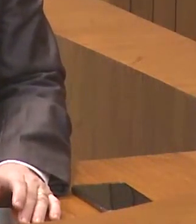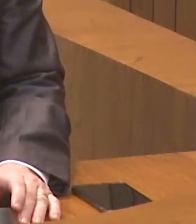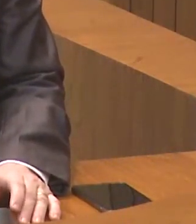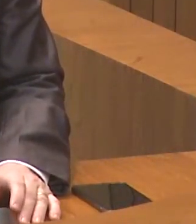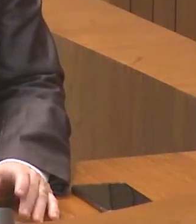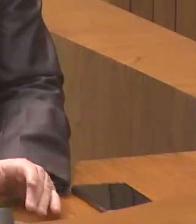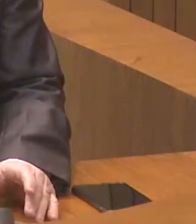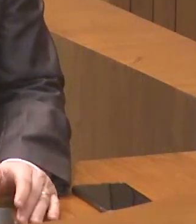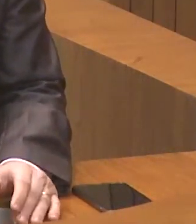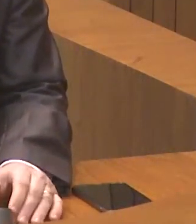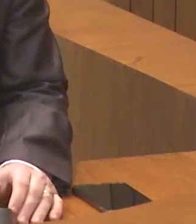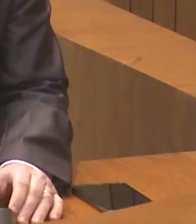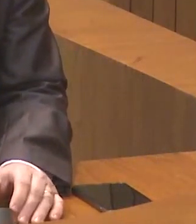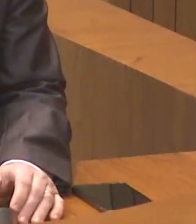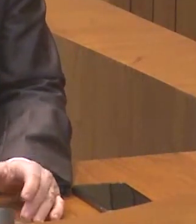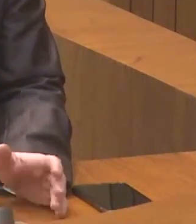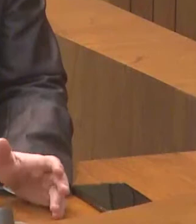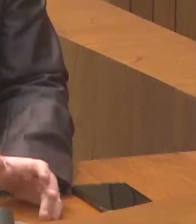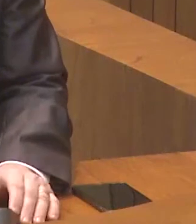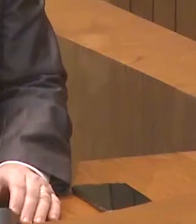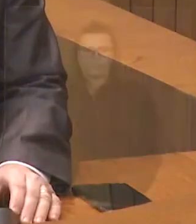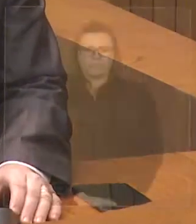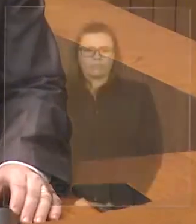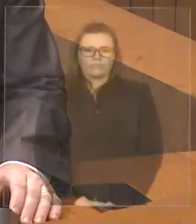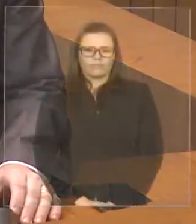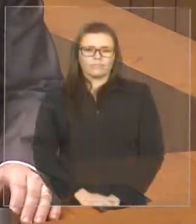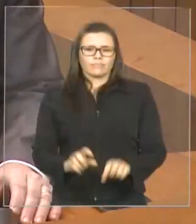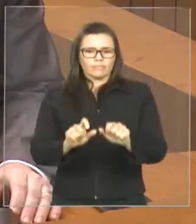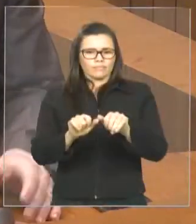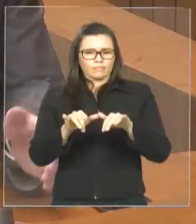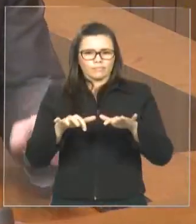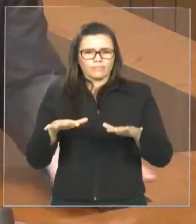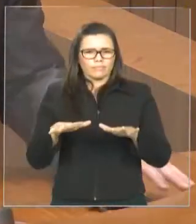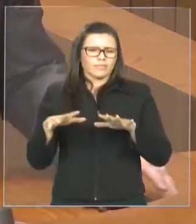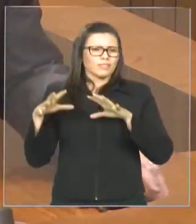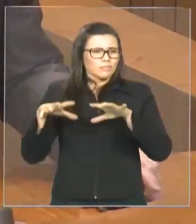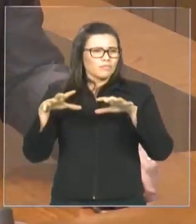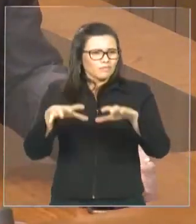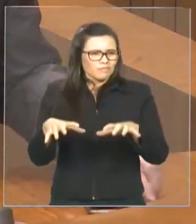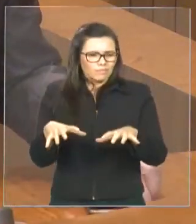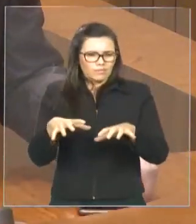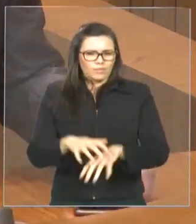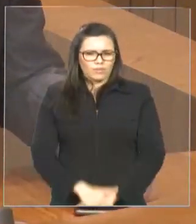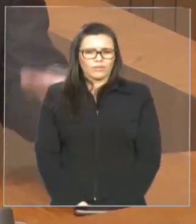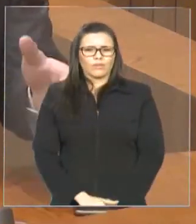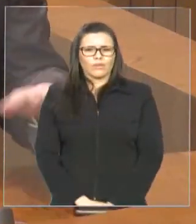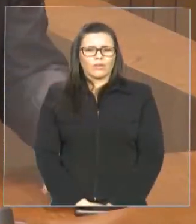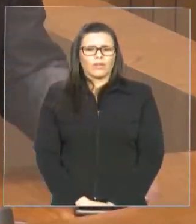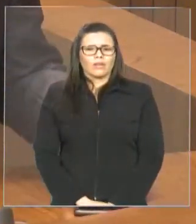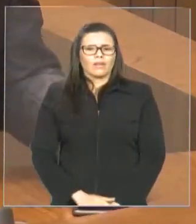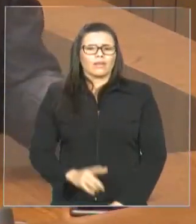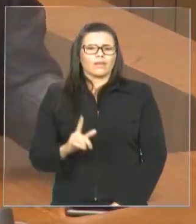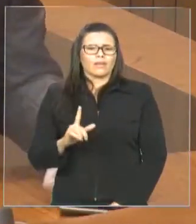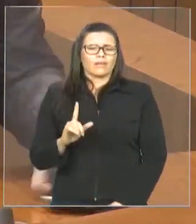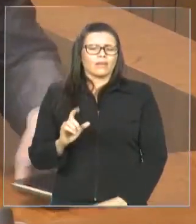expectativa é de que essa grande e apartidária mobilização traga efeitos concretos para o Maranhão. Muito obrigado.